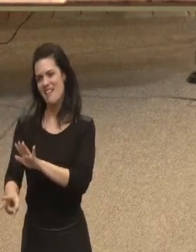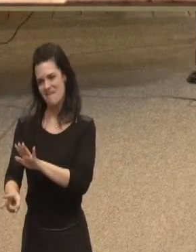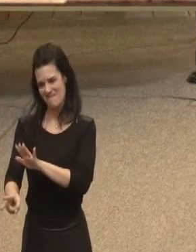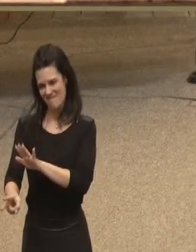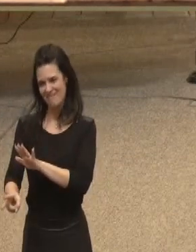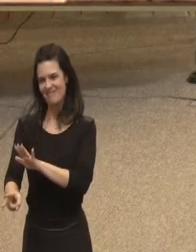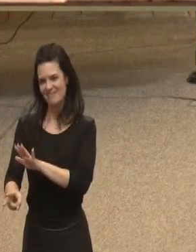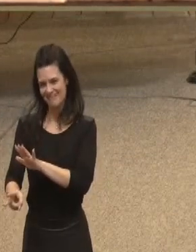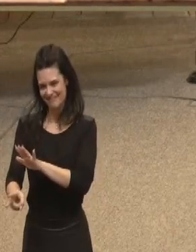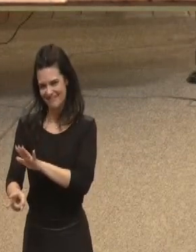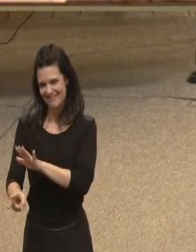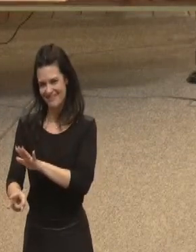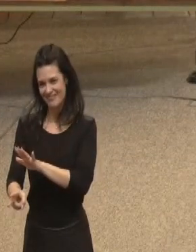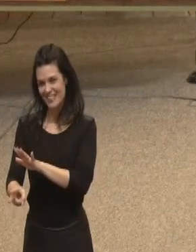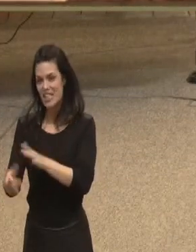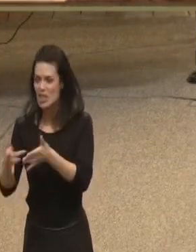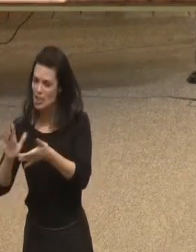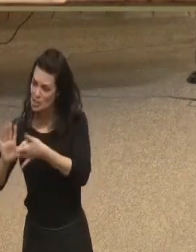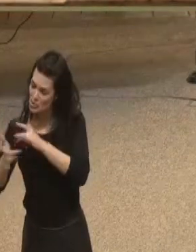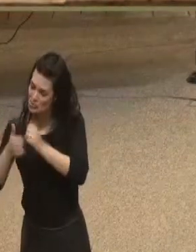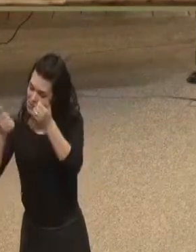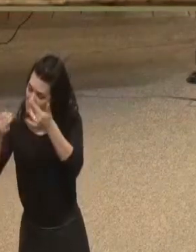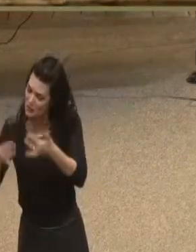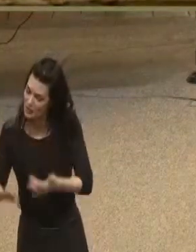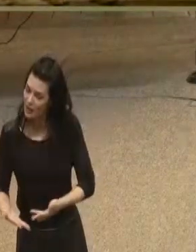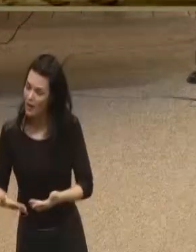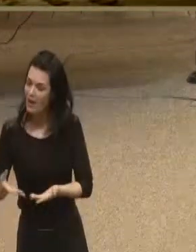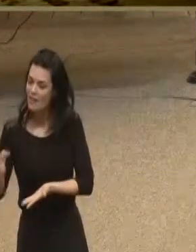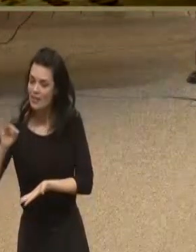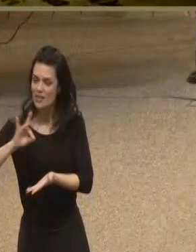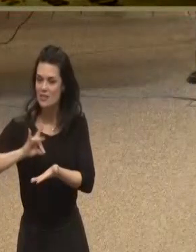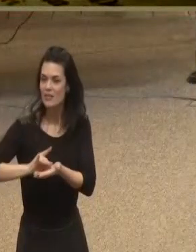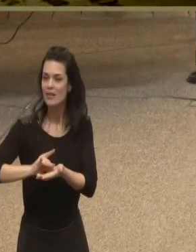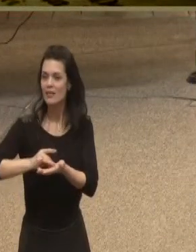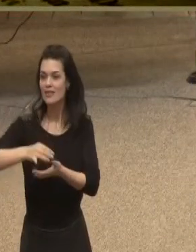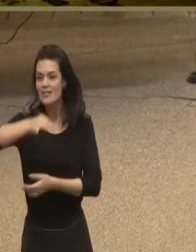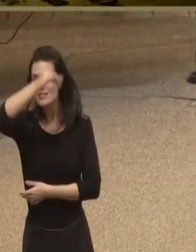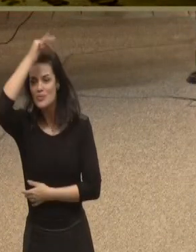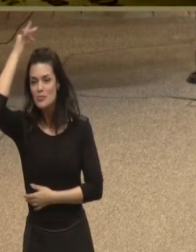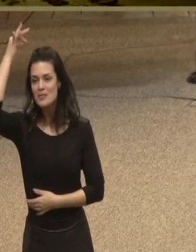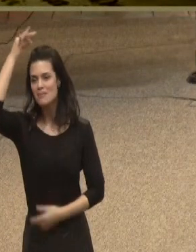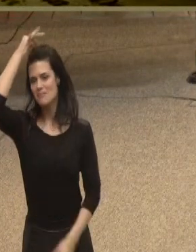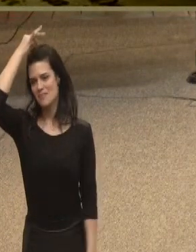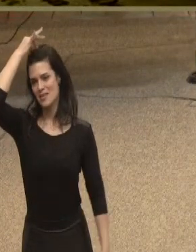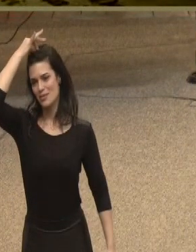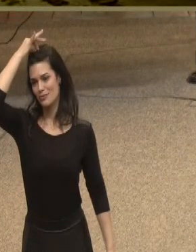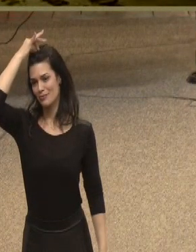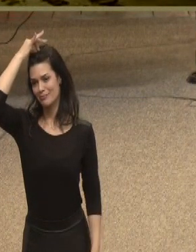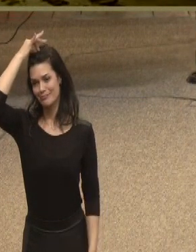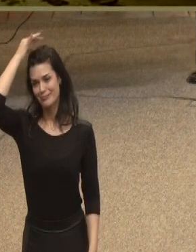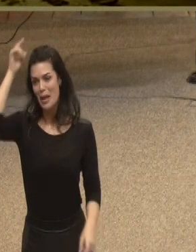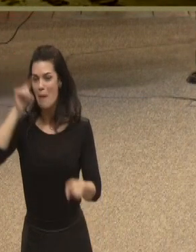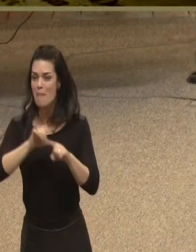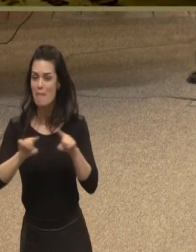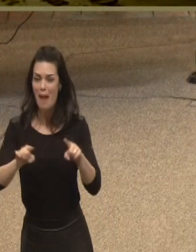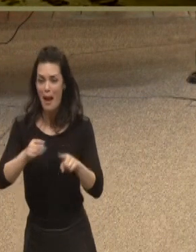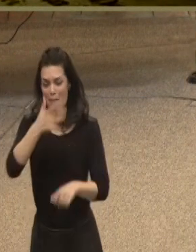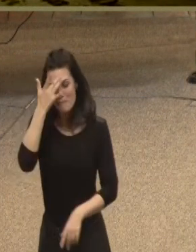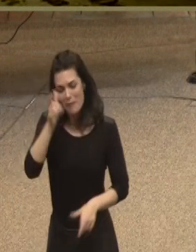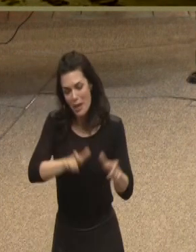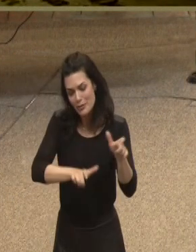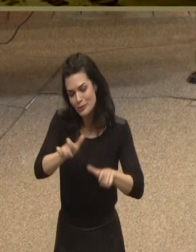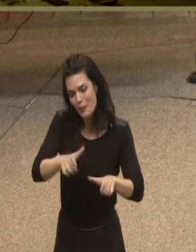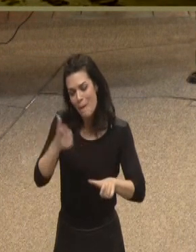profundas, verdades espirituais e eternas, mas eles apenas achavam que